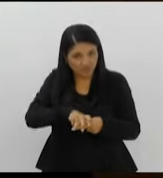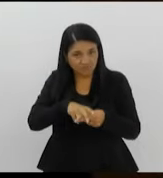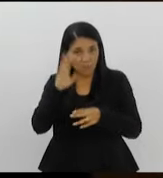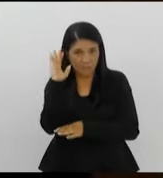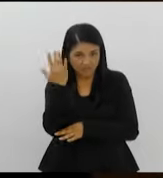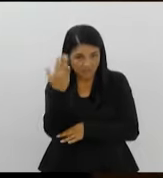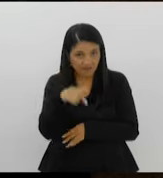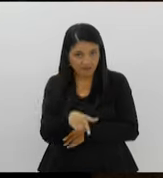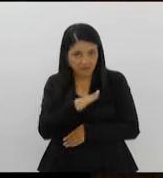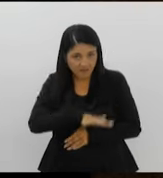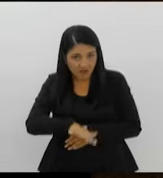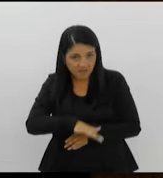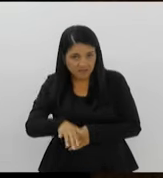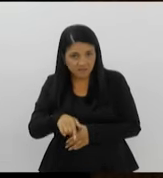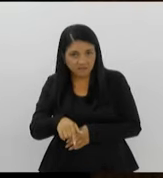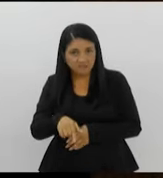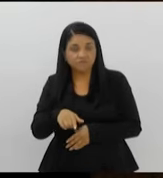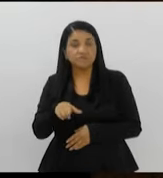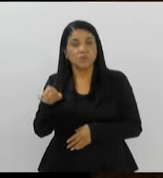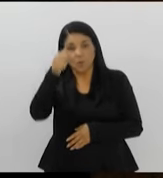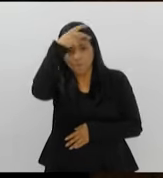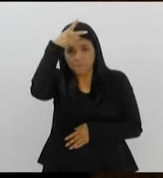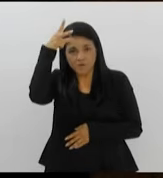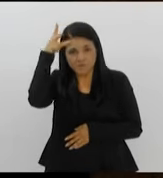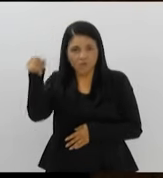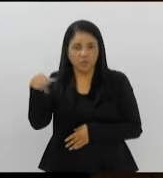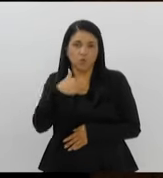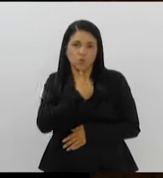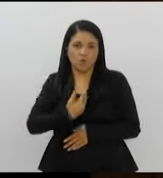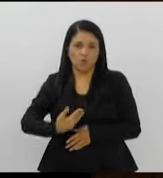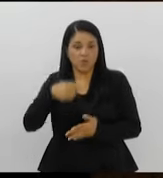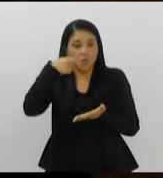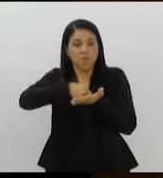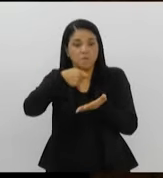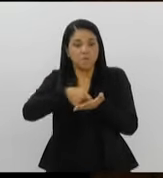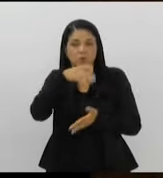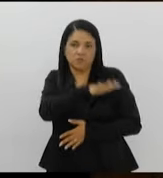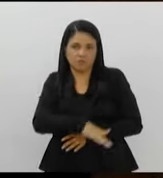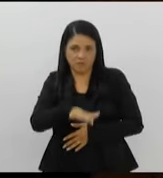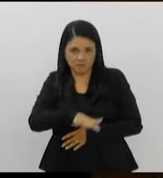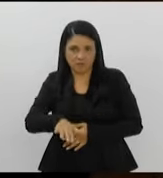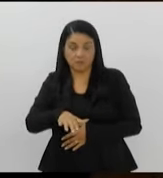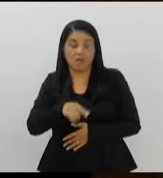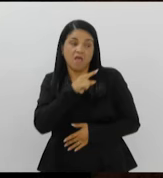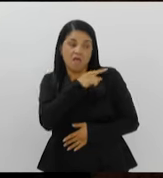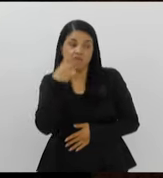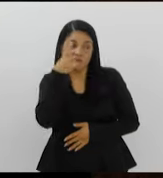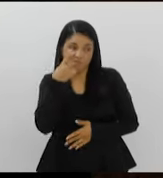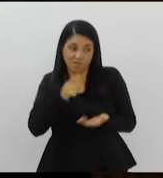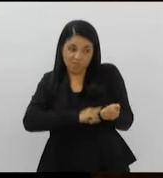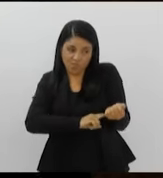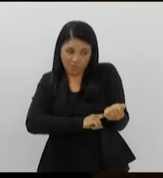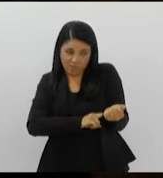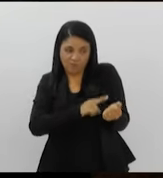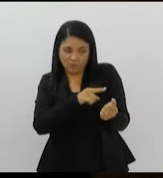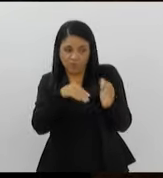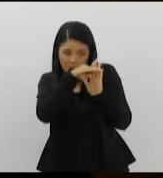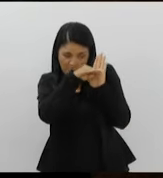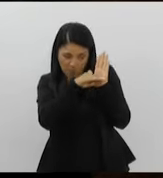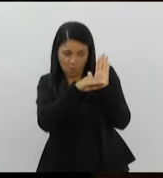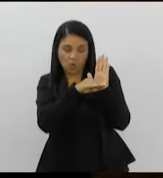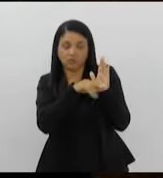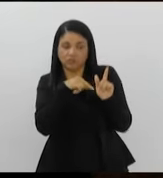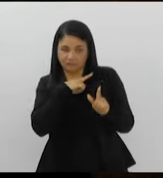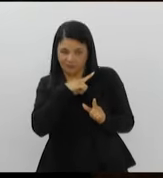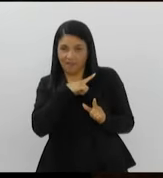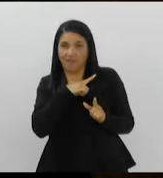isso que o prefeito e o seu governo impôs à criança nessa cidade. O deputado deve estar nervoso, que tem outra pauta relevante que incomoda ele hoje. Não, incomoda